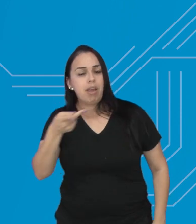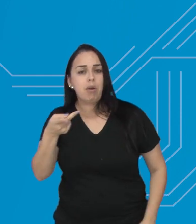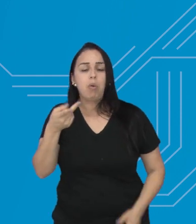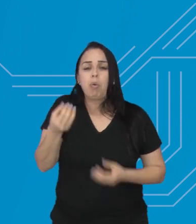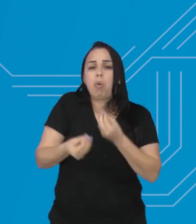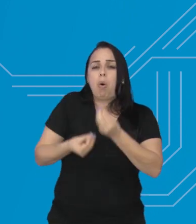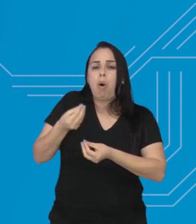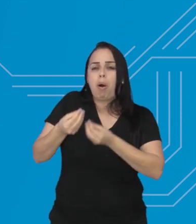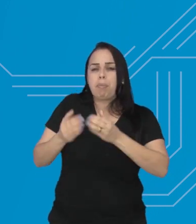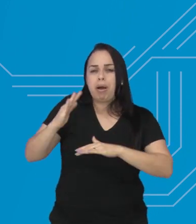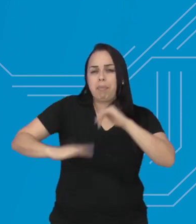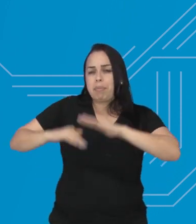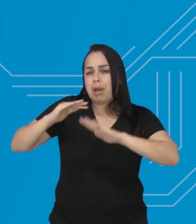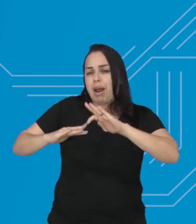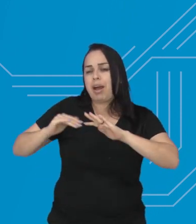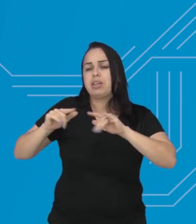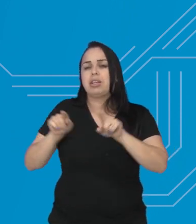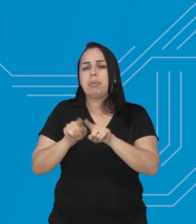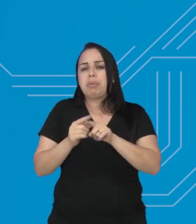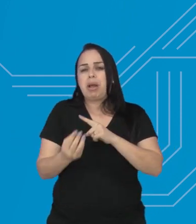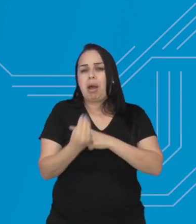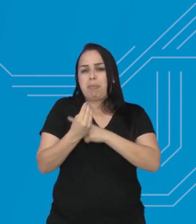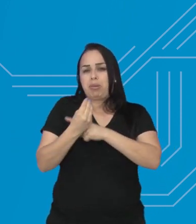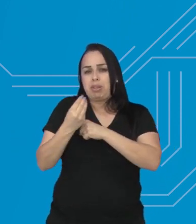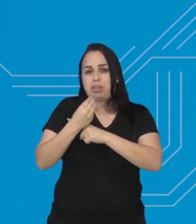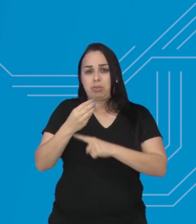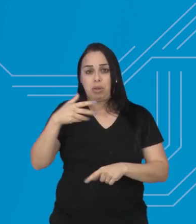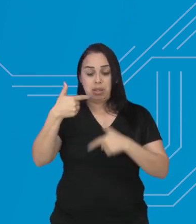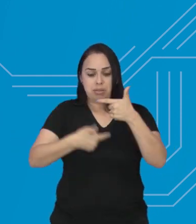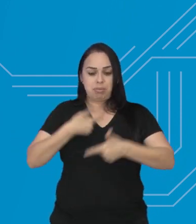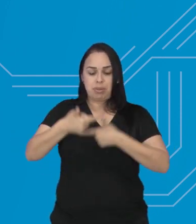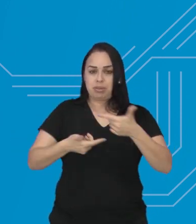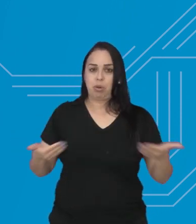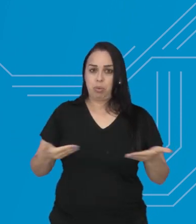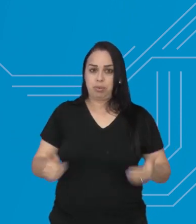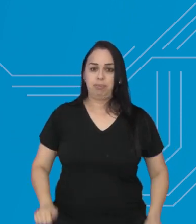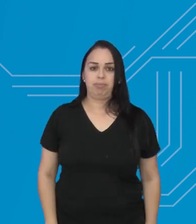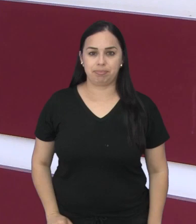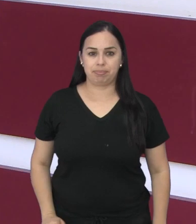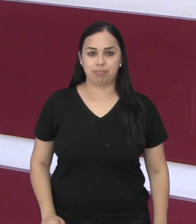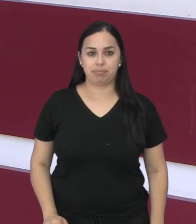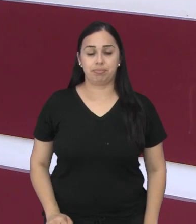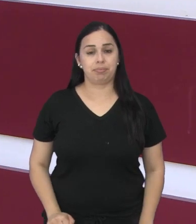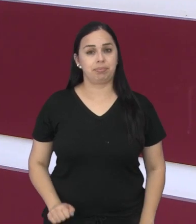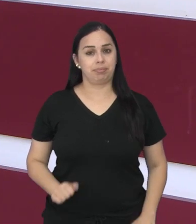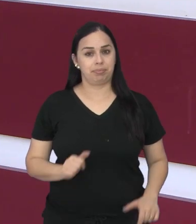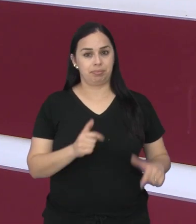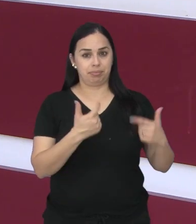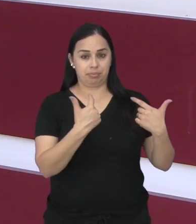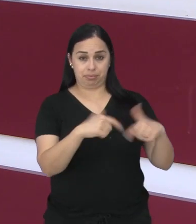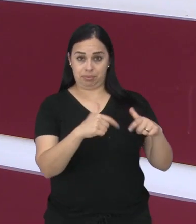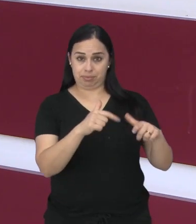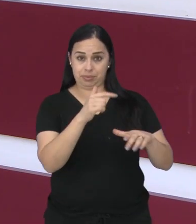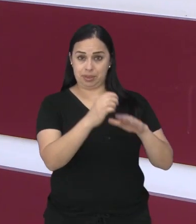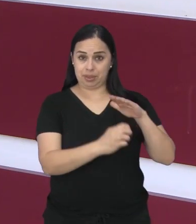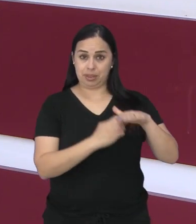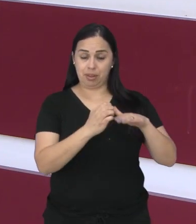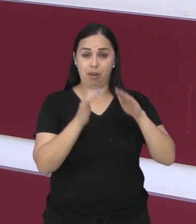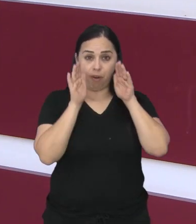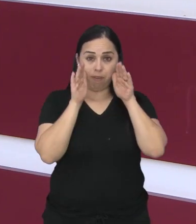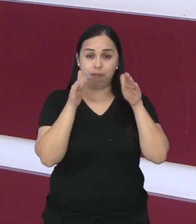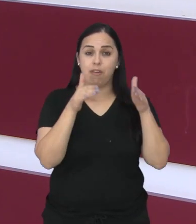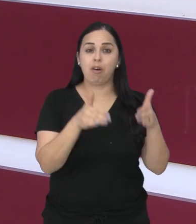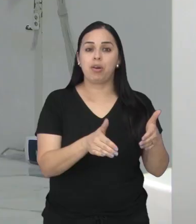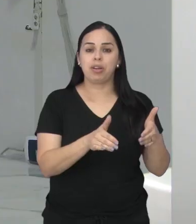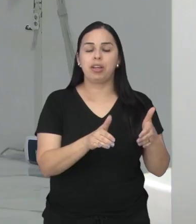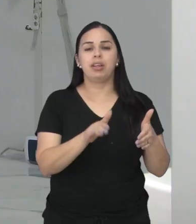na prática essa proteção aos trabalhadores aqui em São José nos dias de hoje. Nesta empresa, em São José, o foco